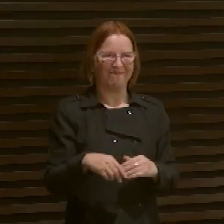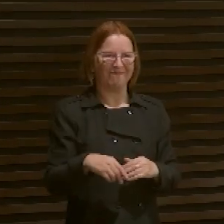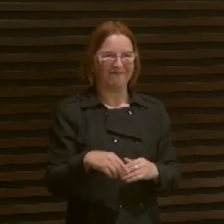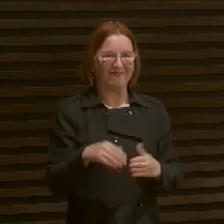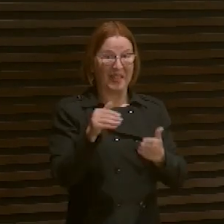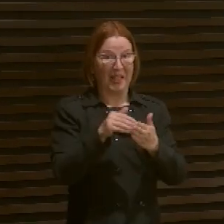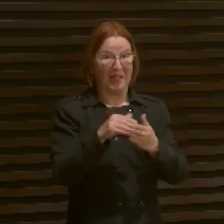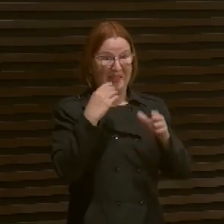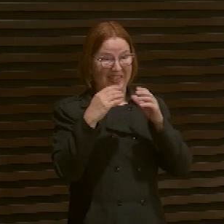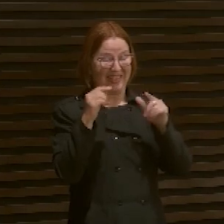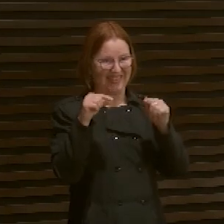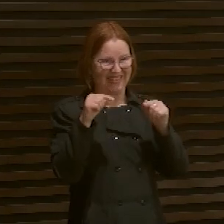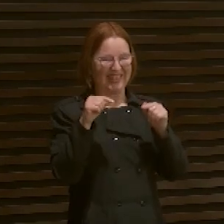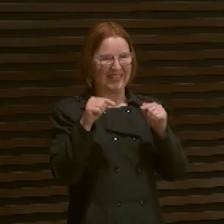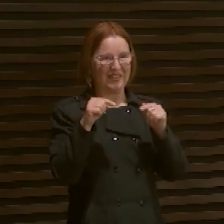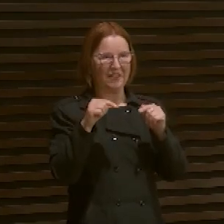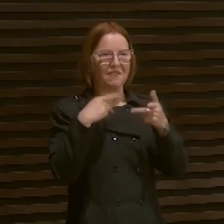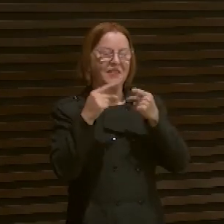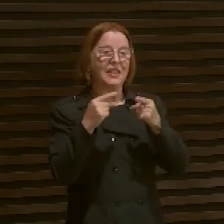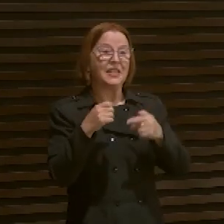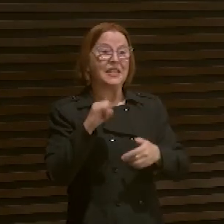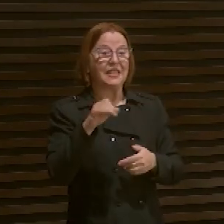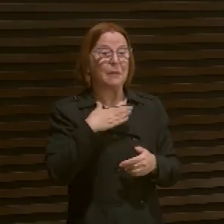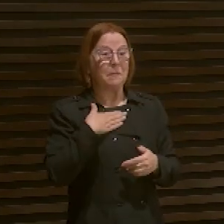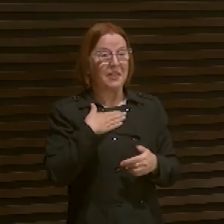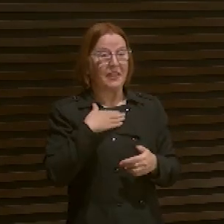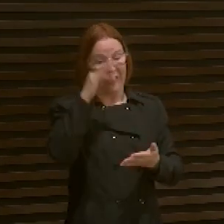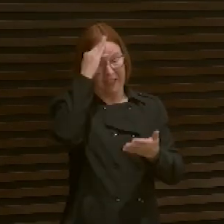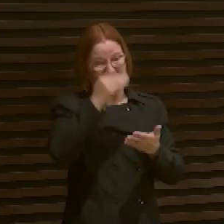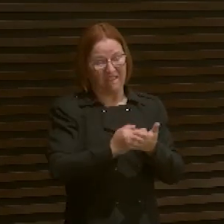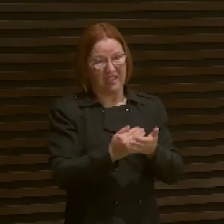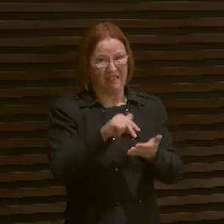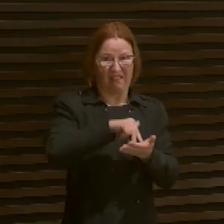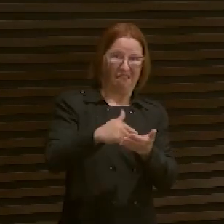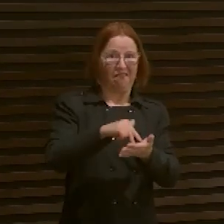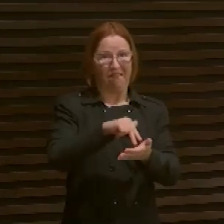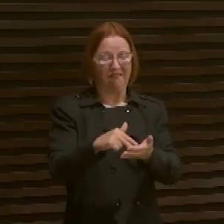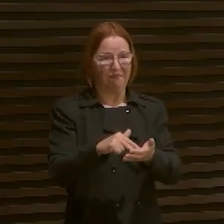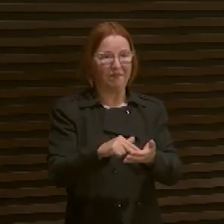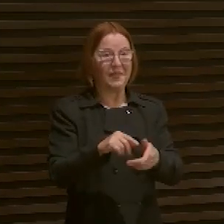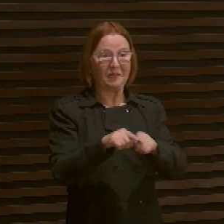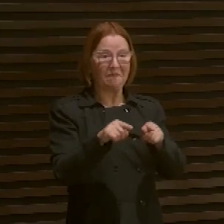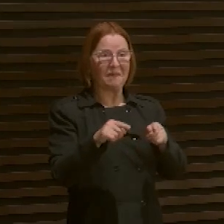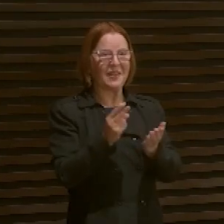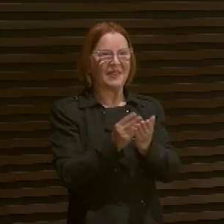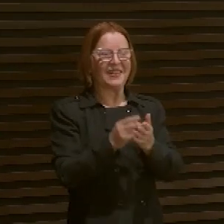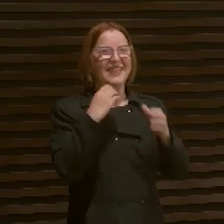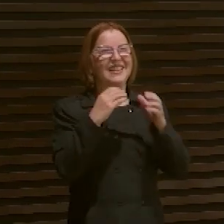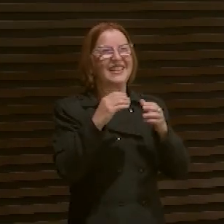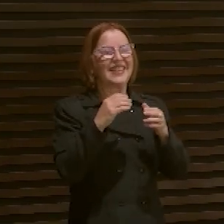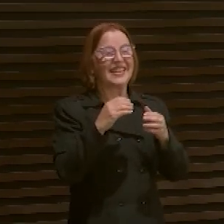aqui, né? Se a minha fé vacilar, é assim que a nossa fé é, a nossa fé vacila. Mas o mesmo cântico diz,